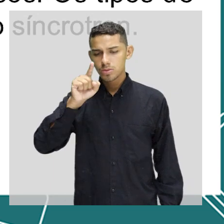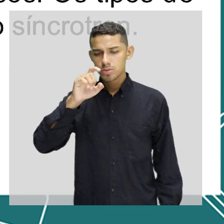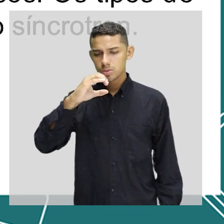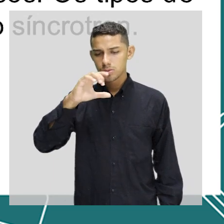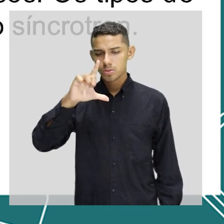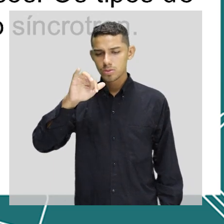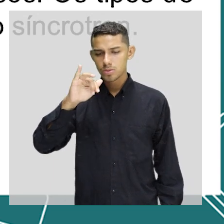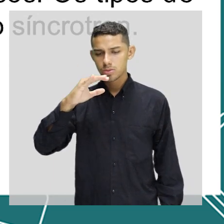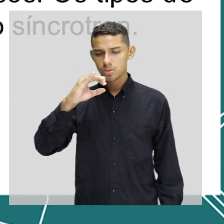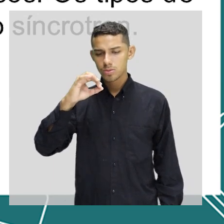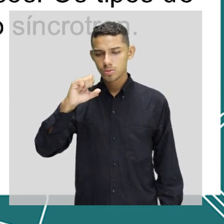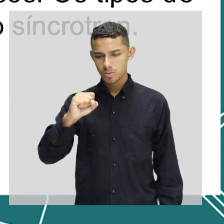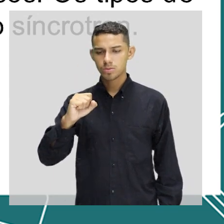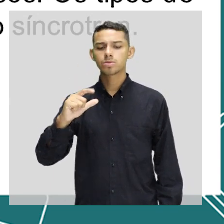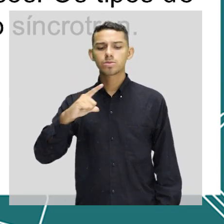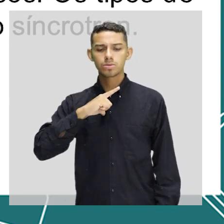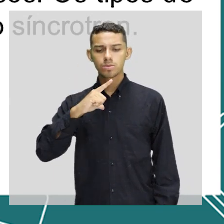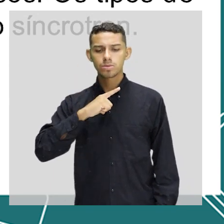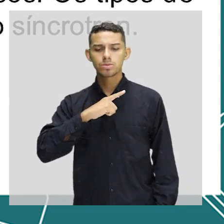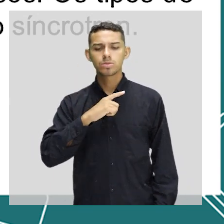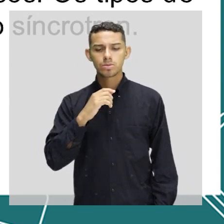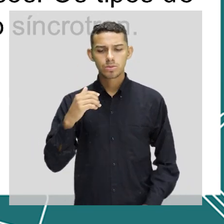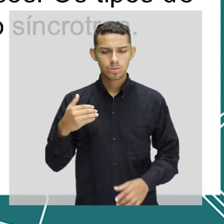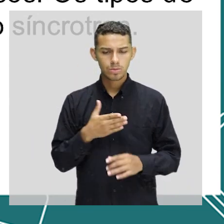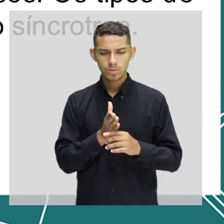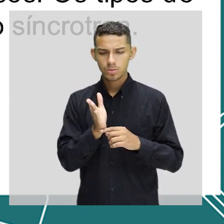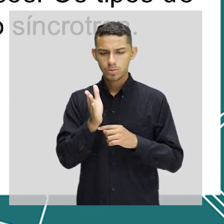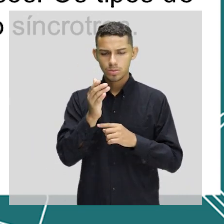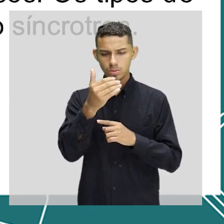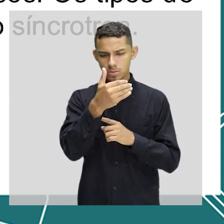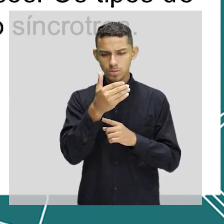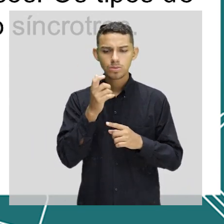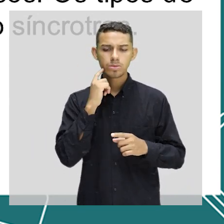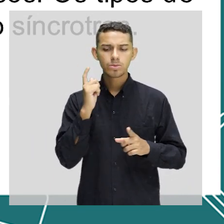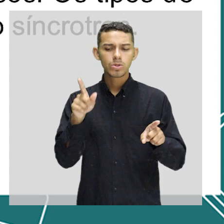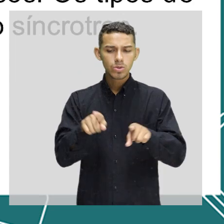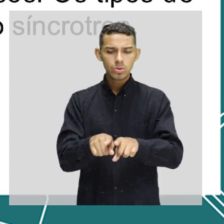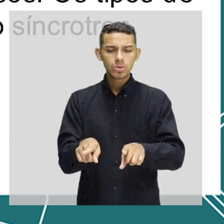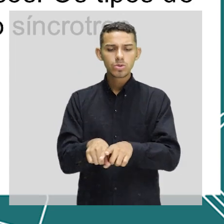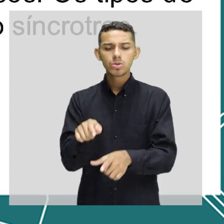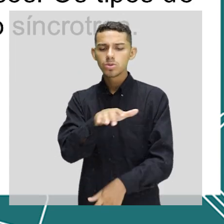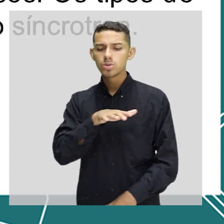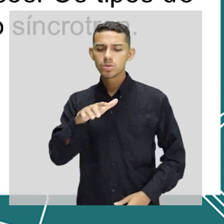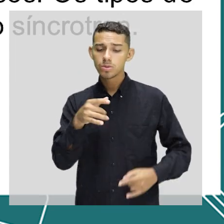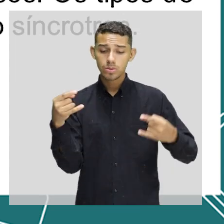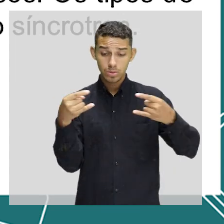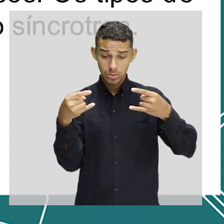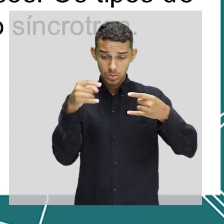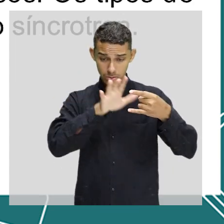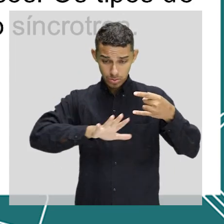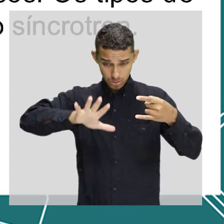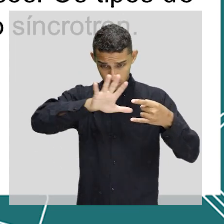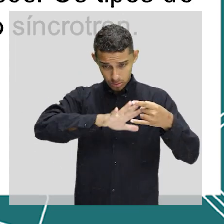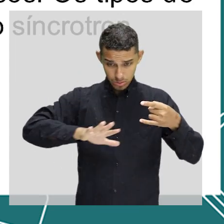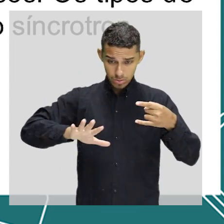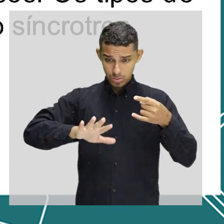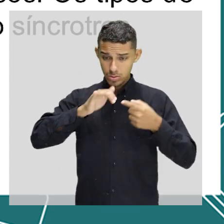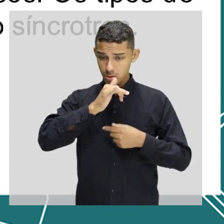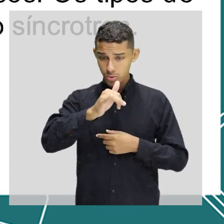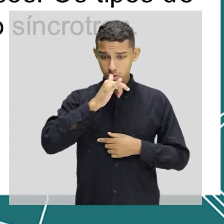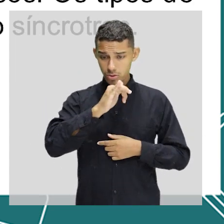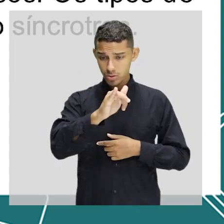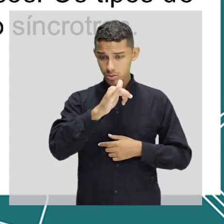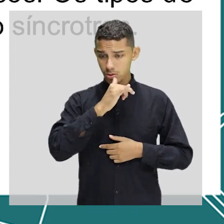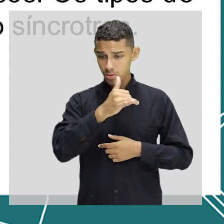que partículas façam uma trajetória curva. Neste caso, as partículas passam por um campo magnético. Esse campo magnético é que vai